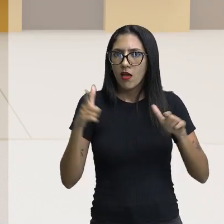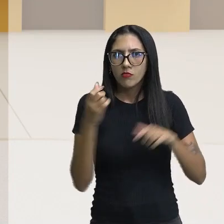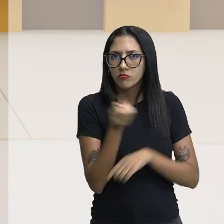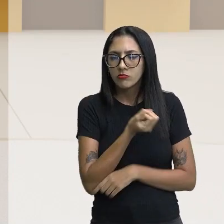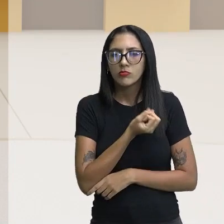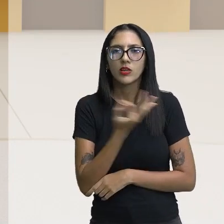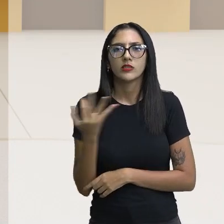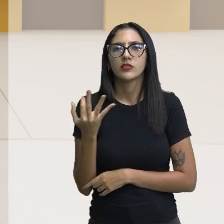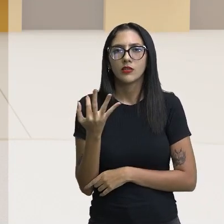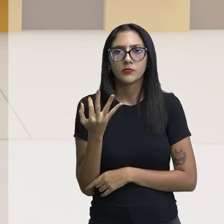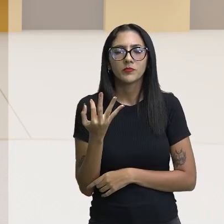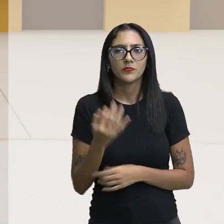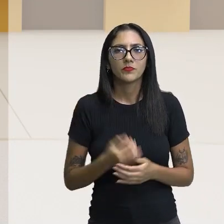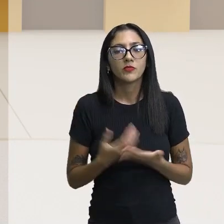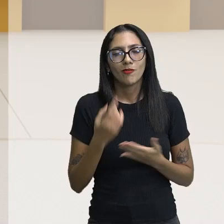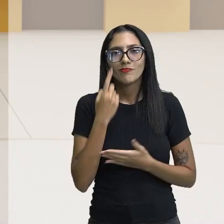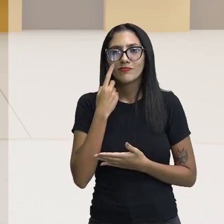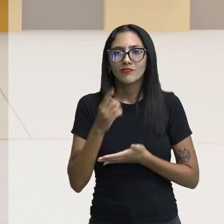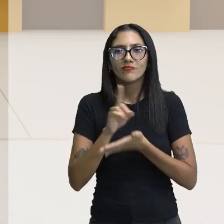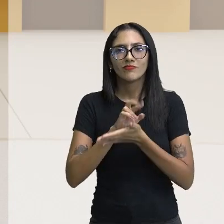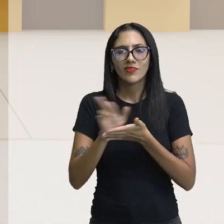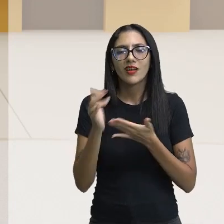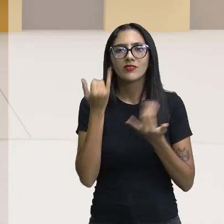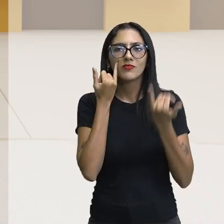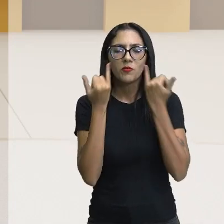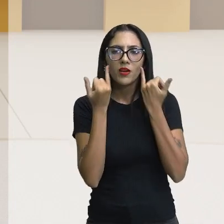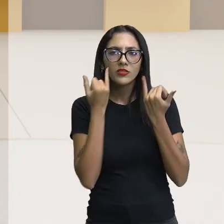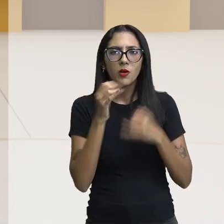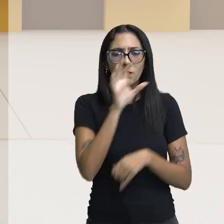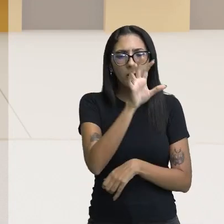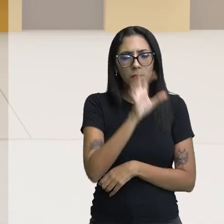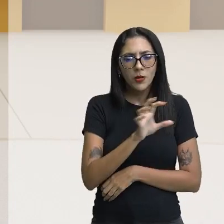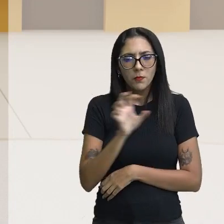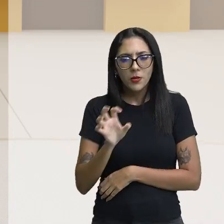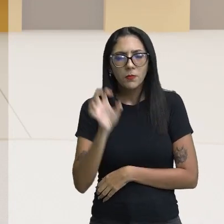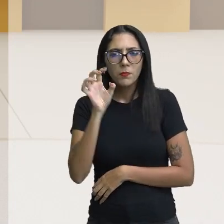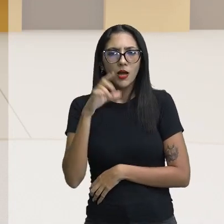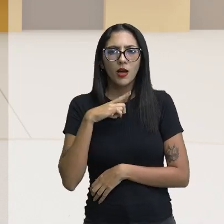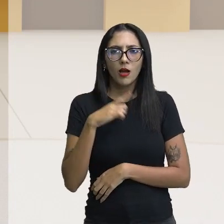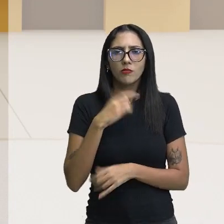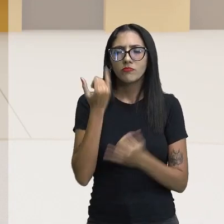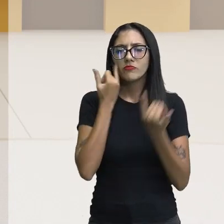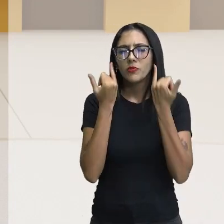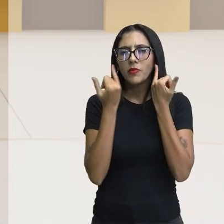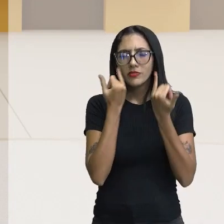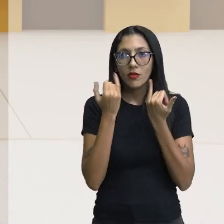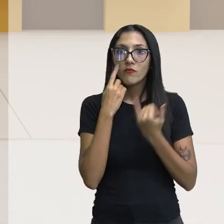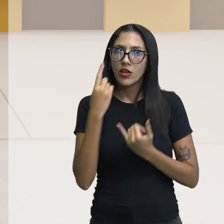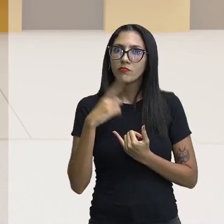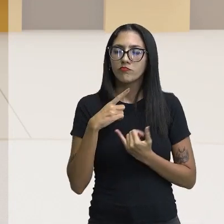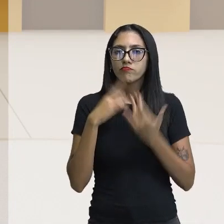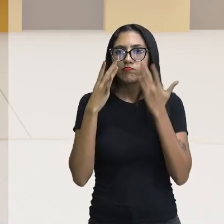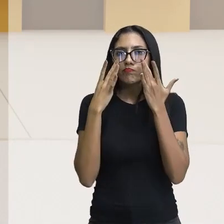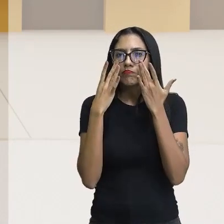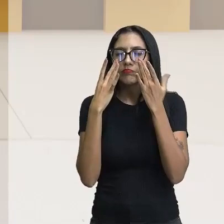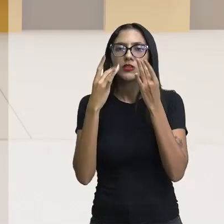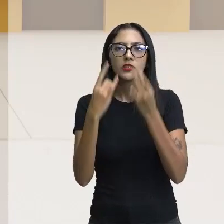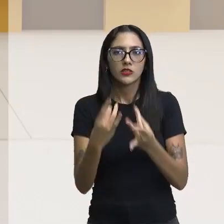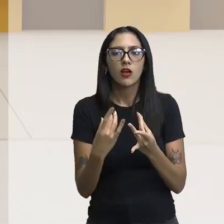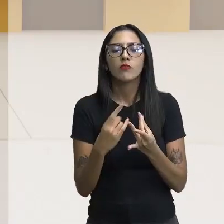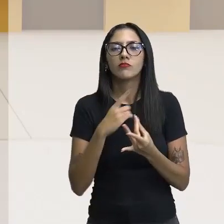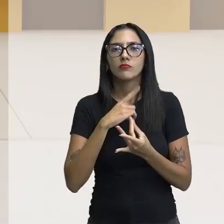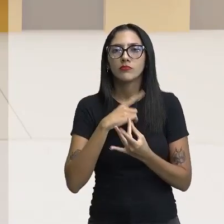legal como que as informações estão distribuídas aí no infográfico. Chama a atenção, tem